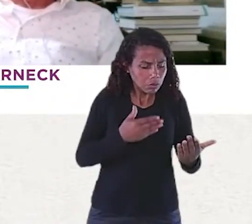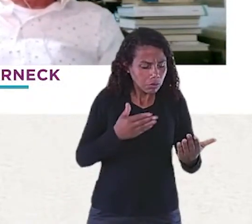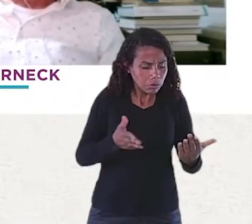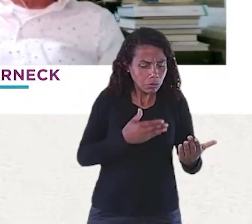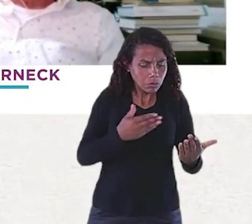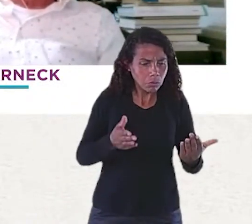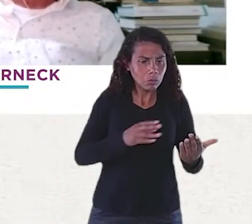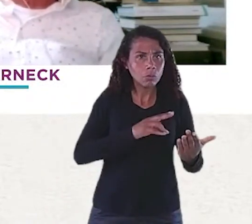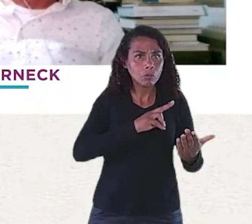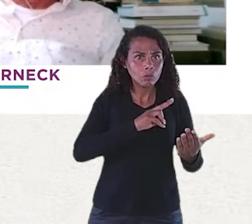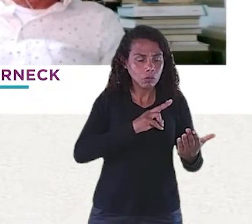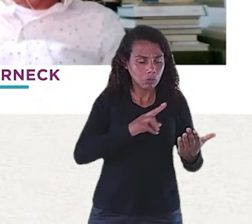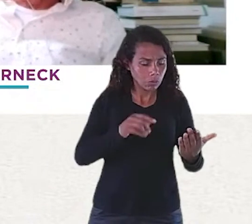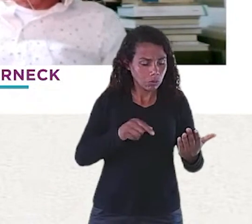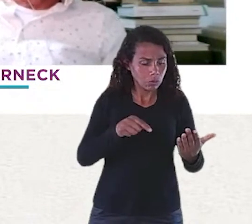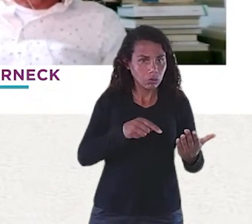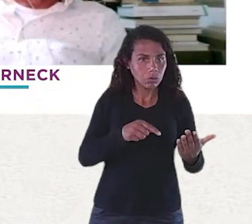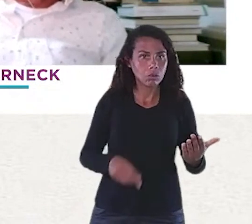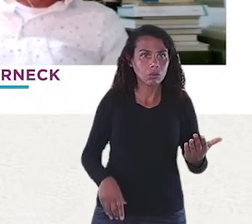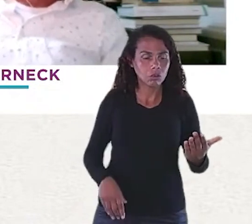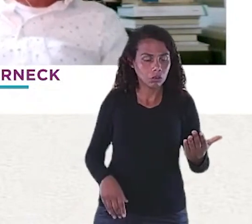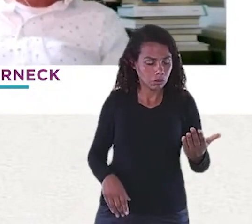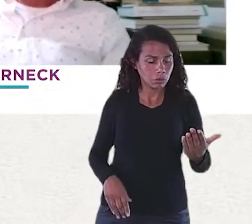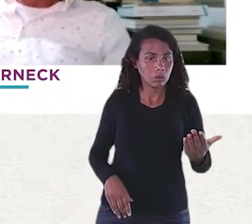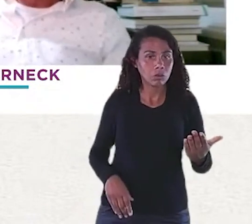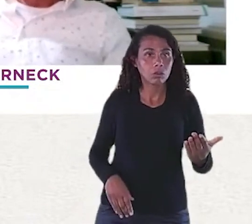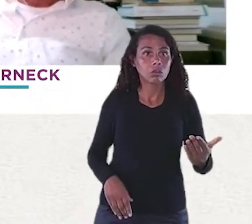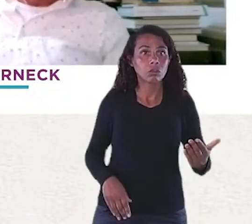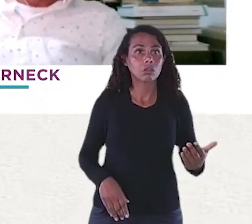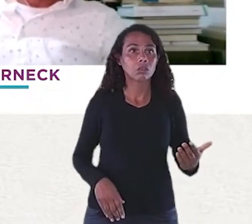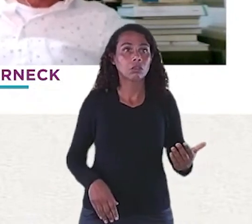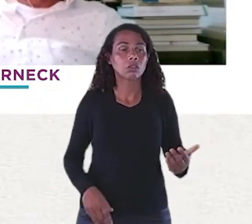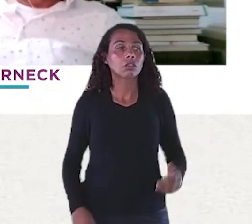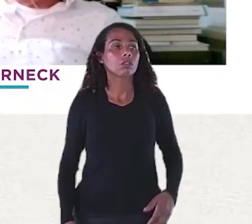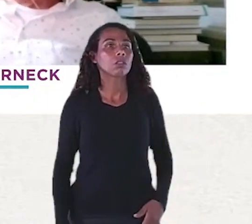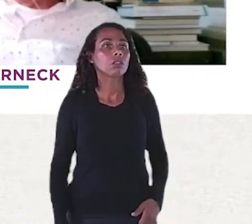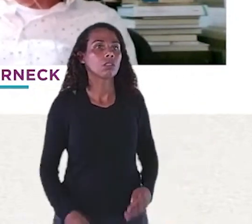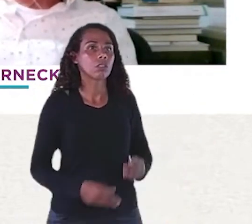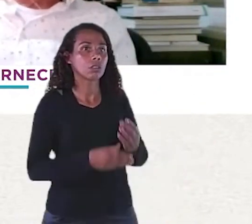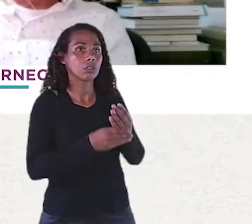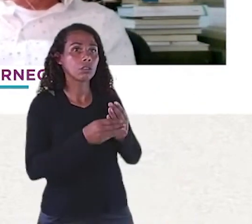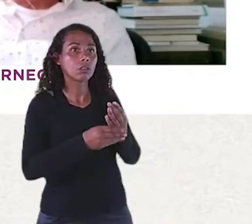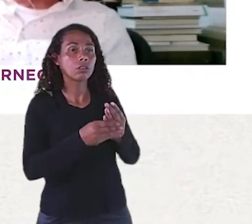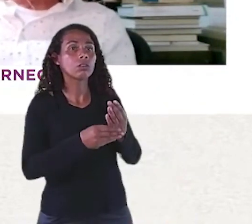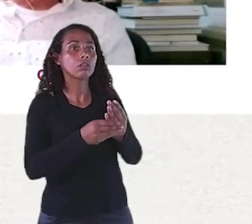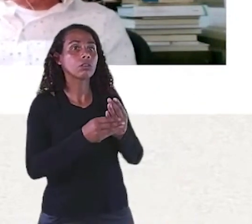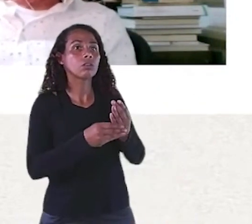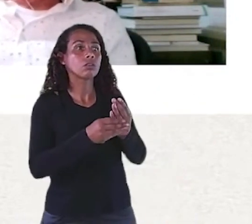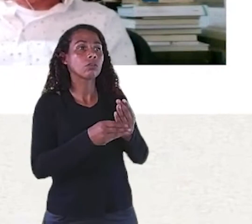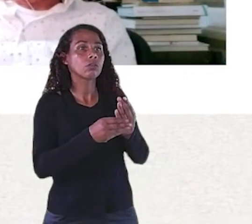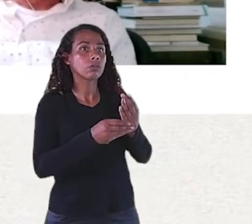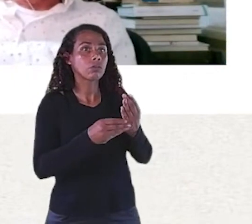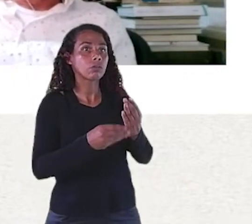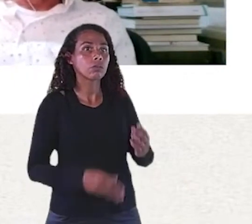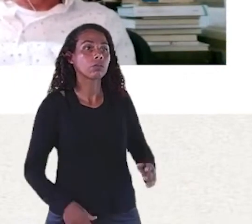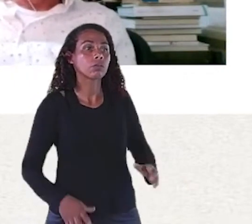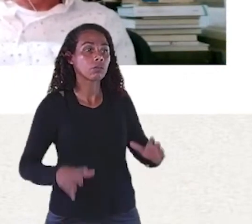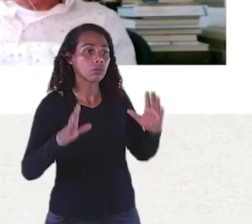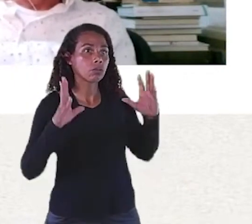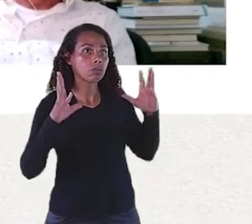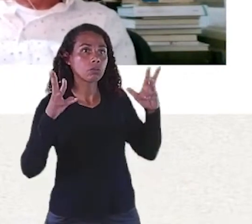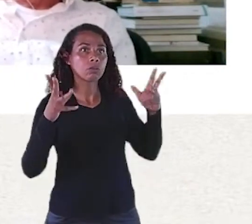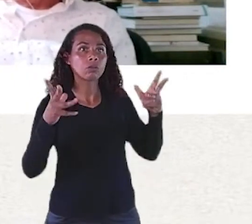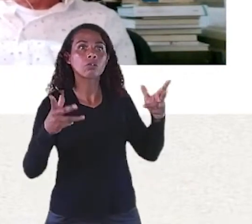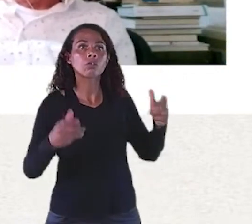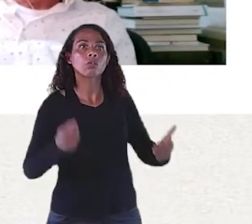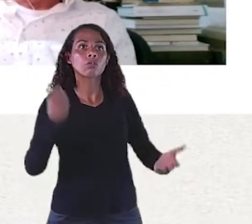Aí todo mundo comprou. Minto. Teve gente que comprou 2 exemplares, sabe?